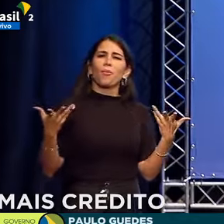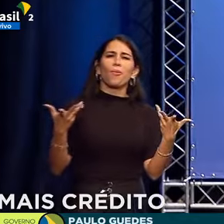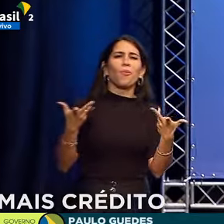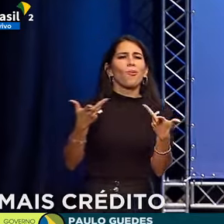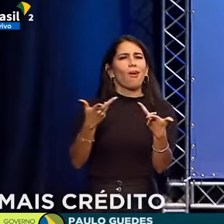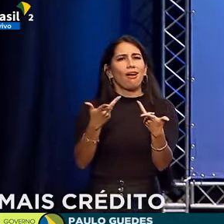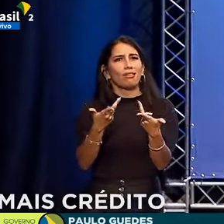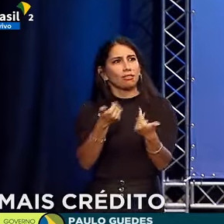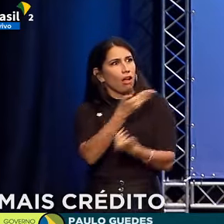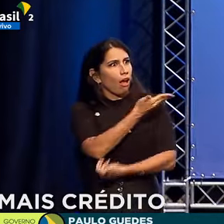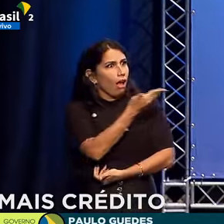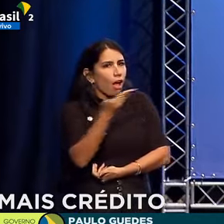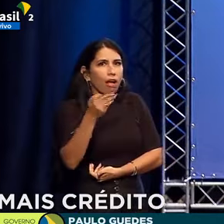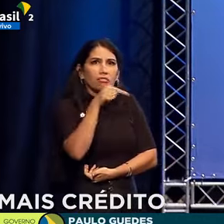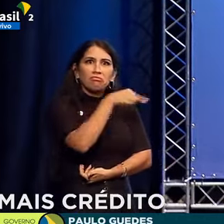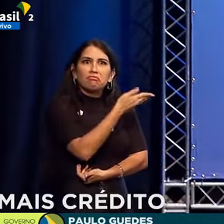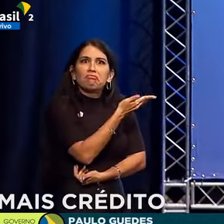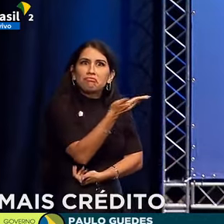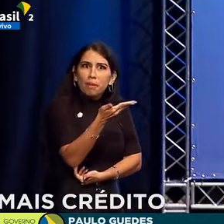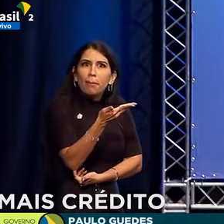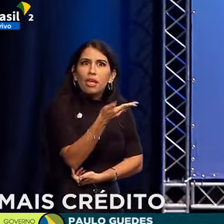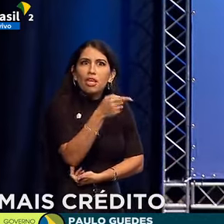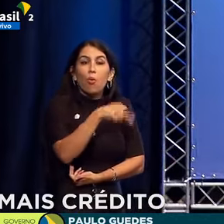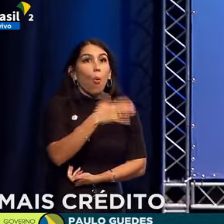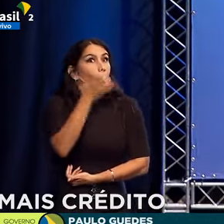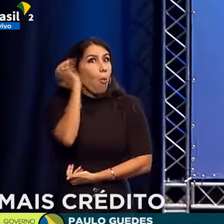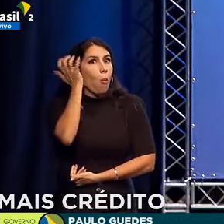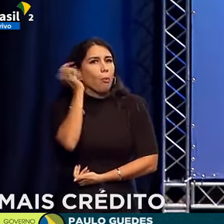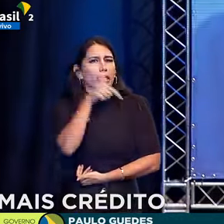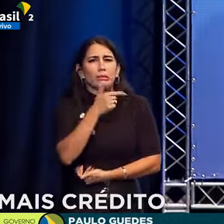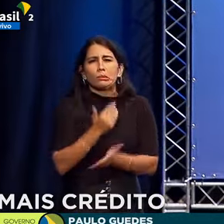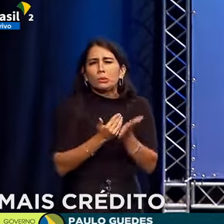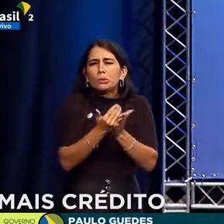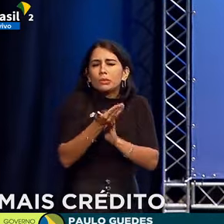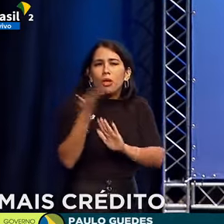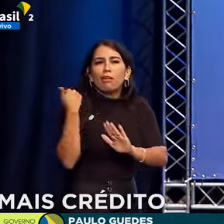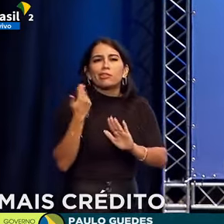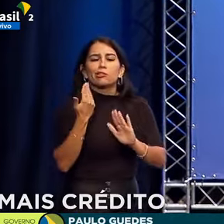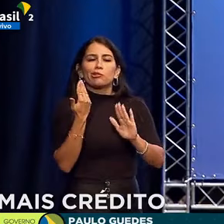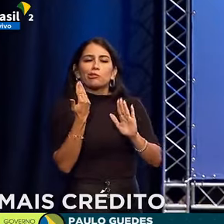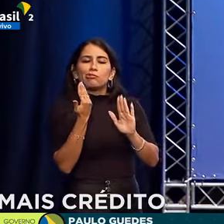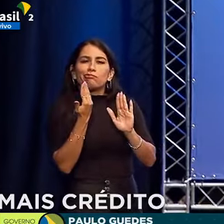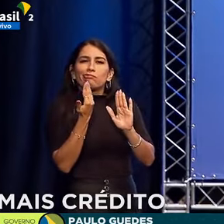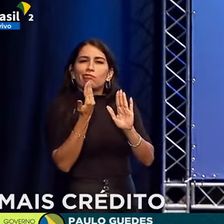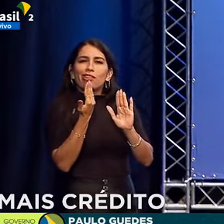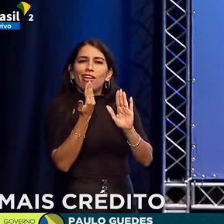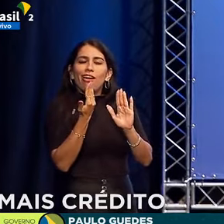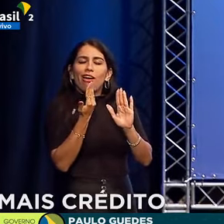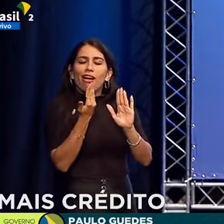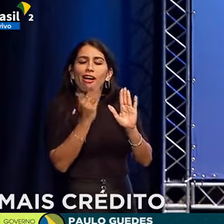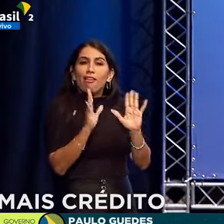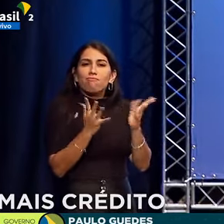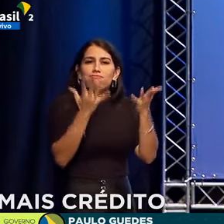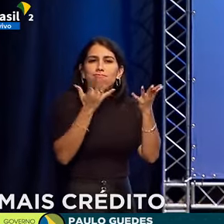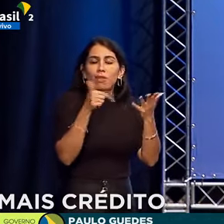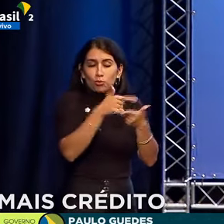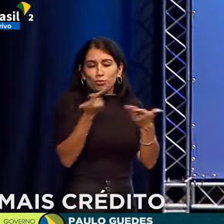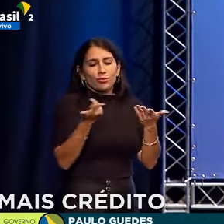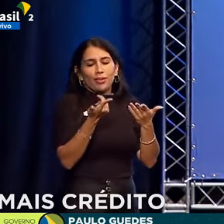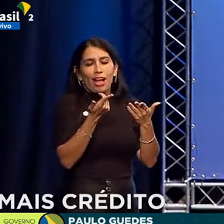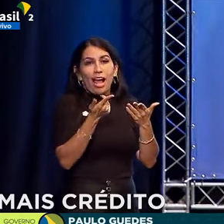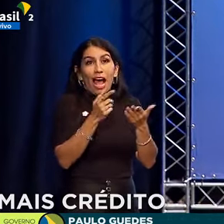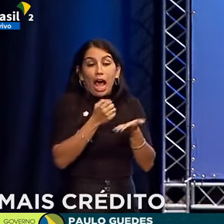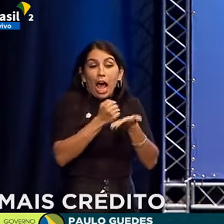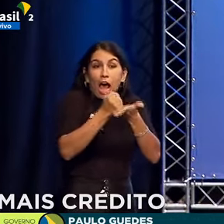Pedro fazendo um trabalho extraordinário aí, já desde o auxílio emergencial, digitalizando 68 milhões de pessoas. Foram decisões que nós tivemos que